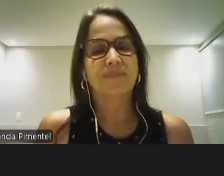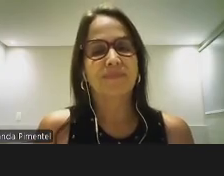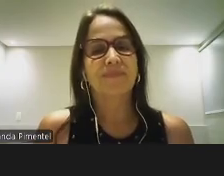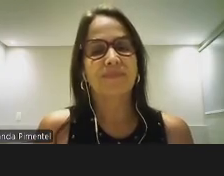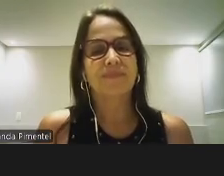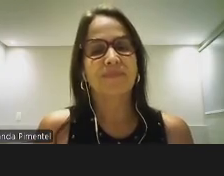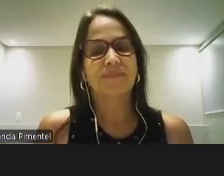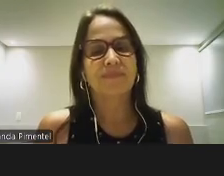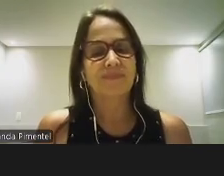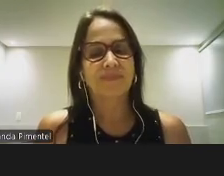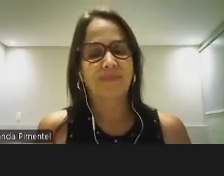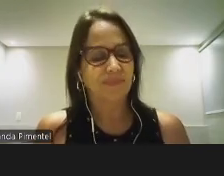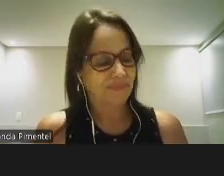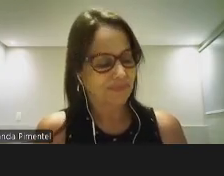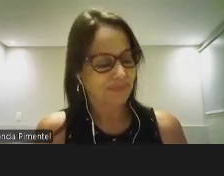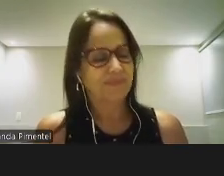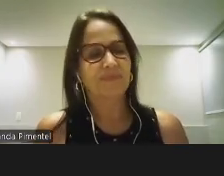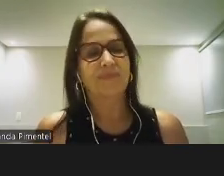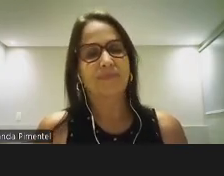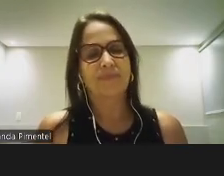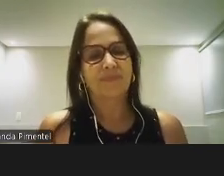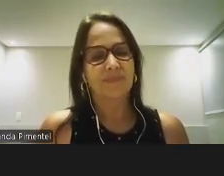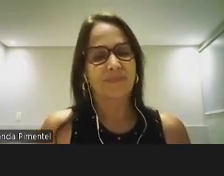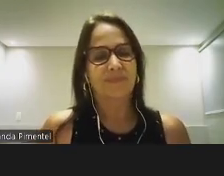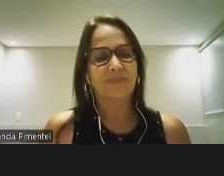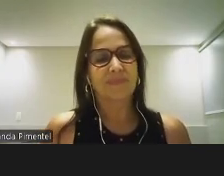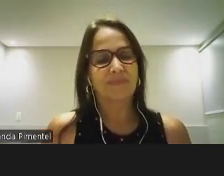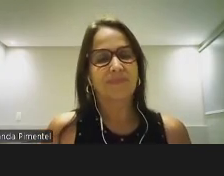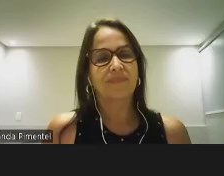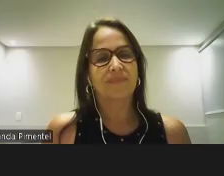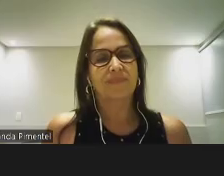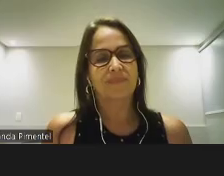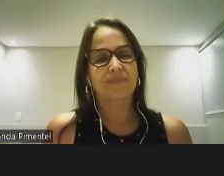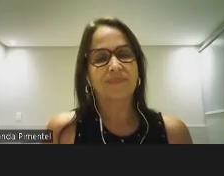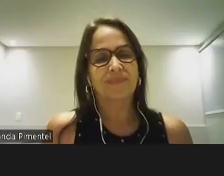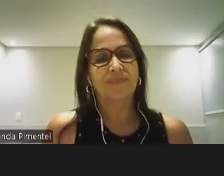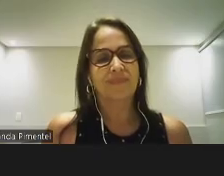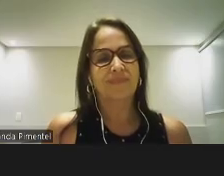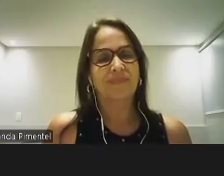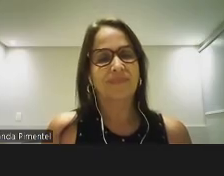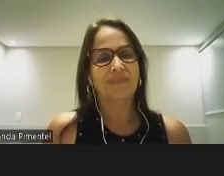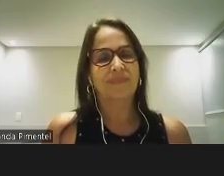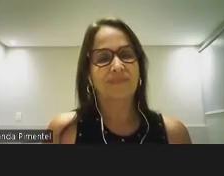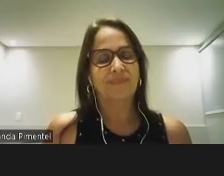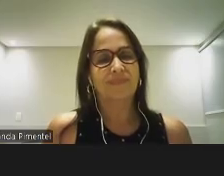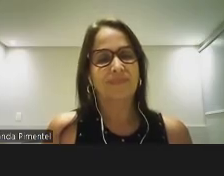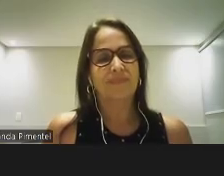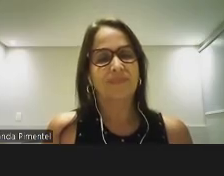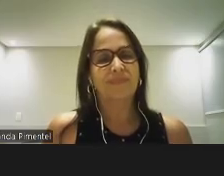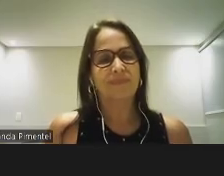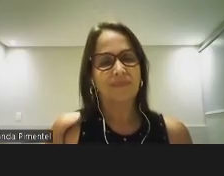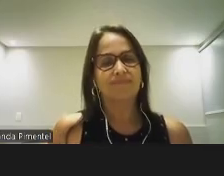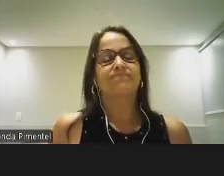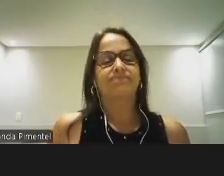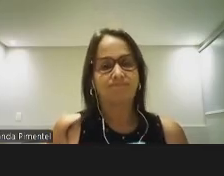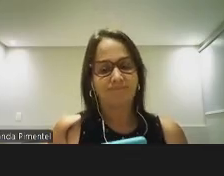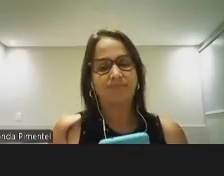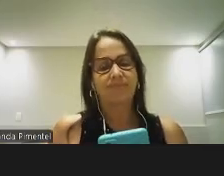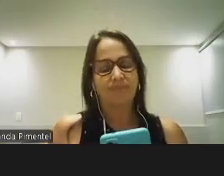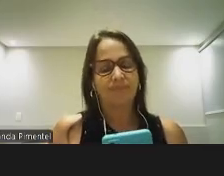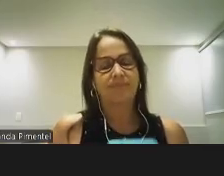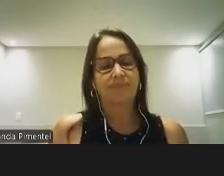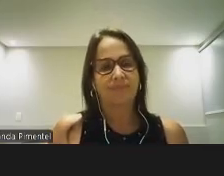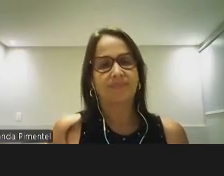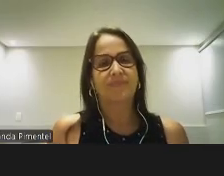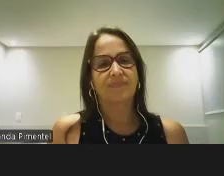quando Daniela comentou, logicamente que todo mundo que considera o seu sono ruim deseja um remédio, um